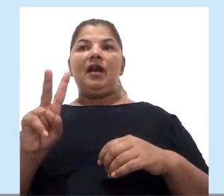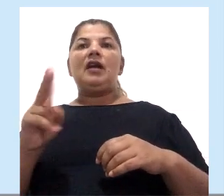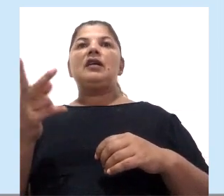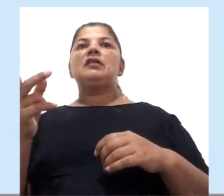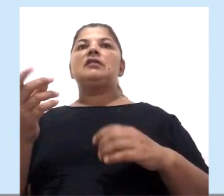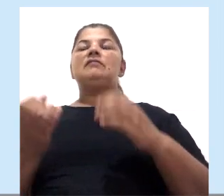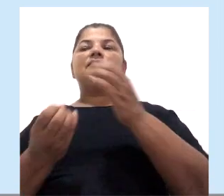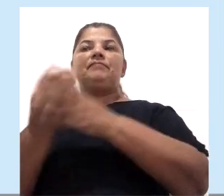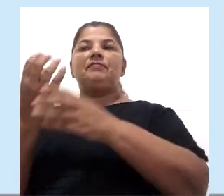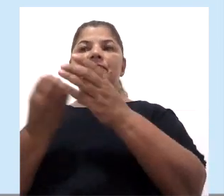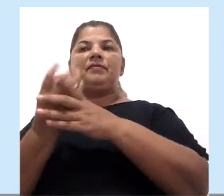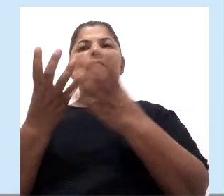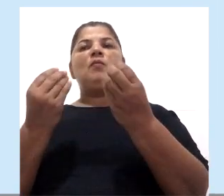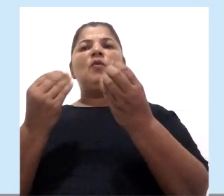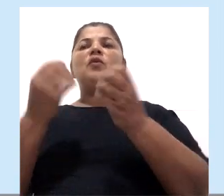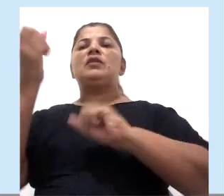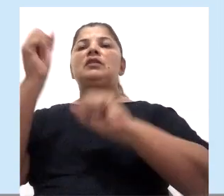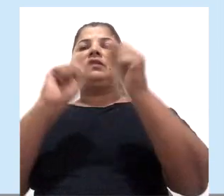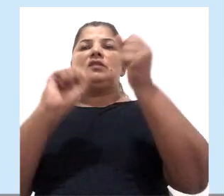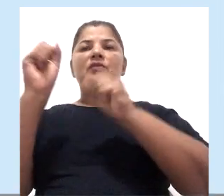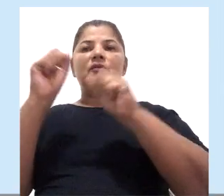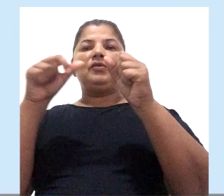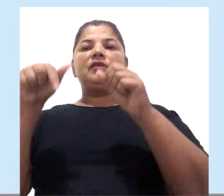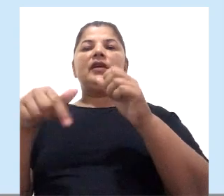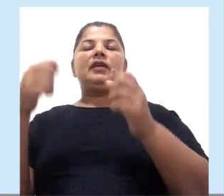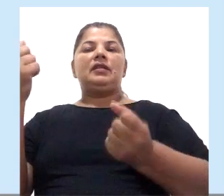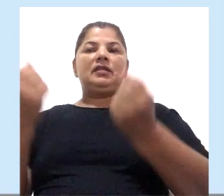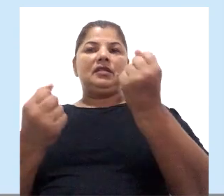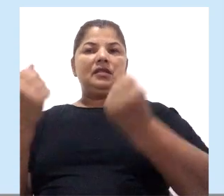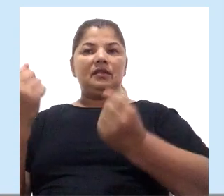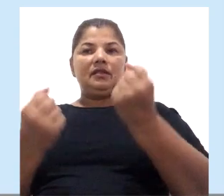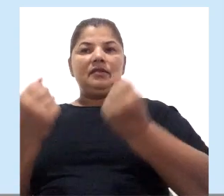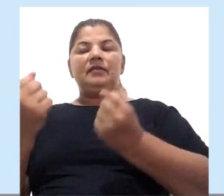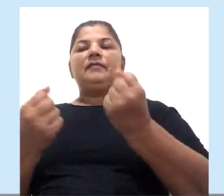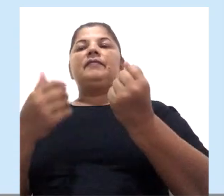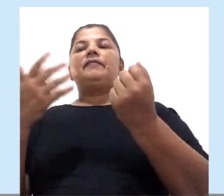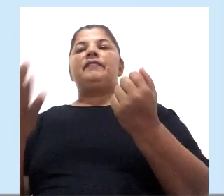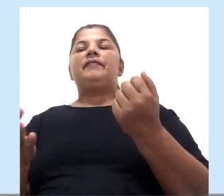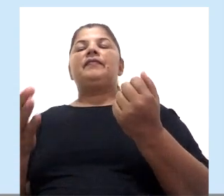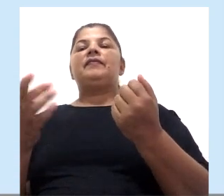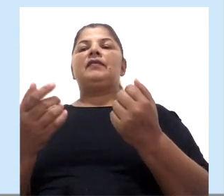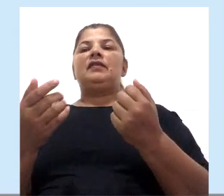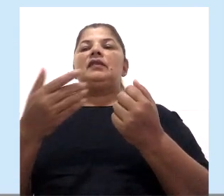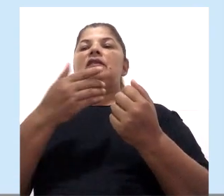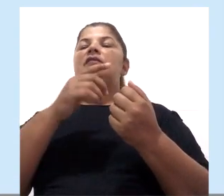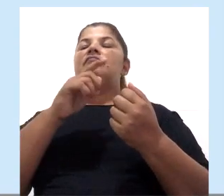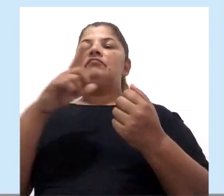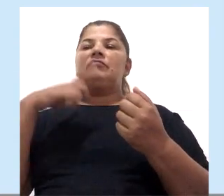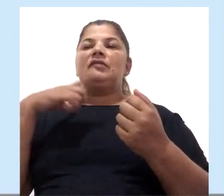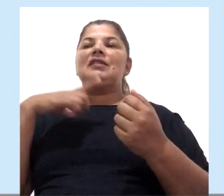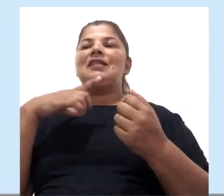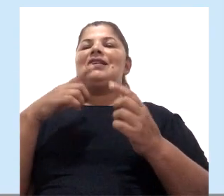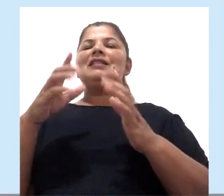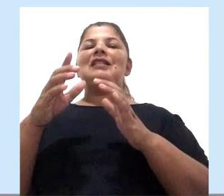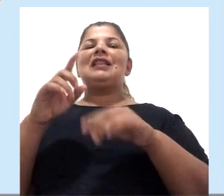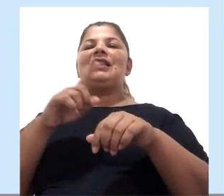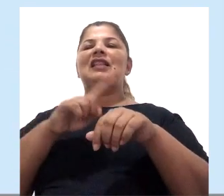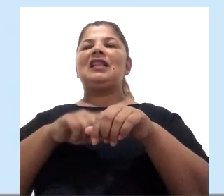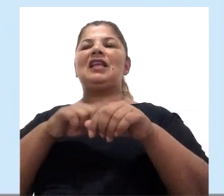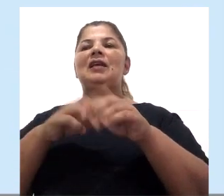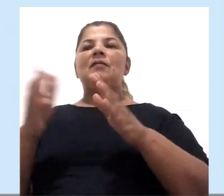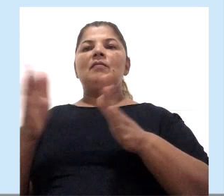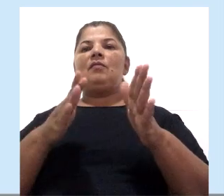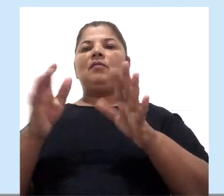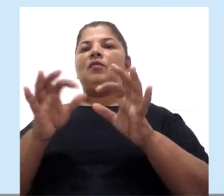a implantação de muitas indústrias aqui no Brasil, automobilística, tá? O governo Vargas, ele vai ter um tempo, né, de